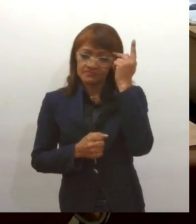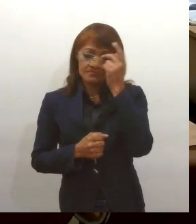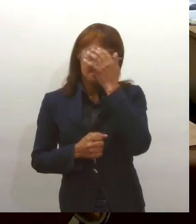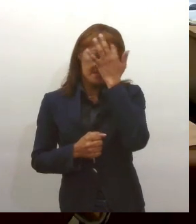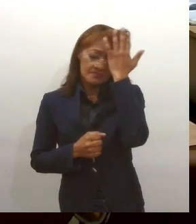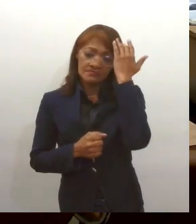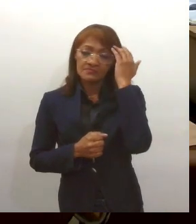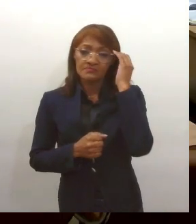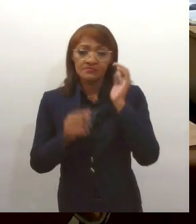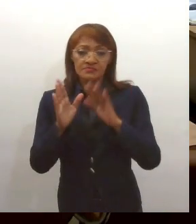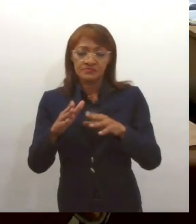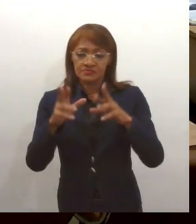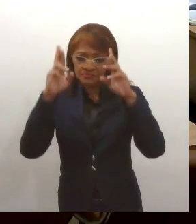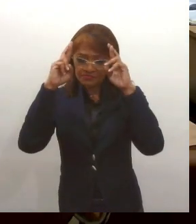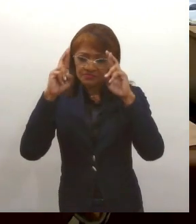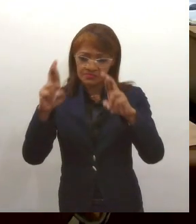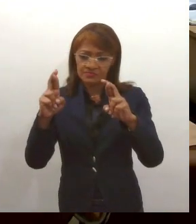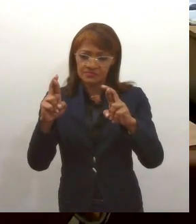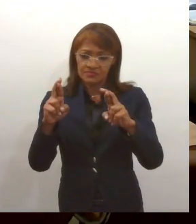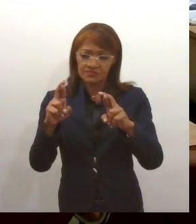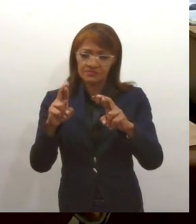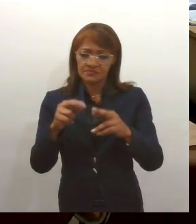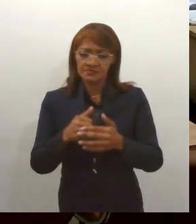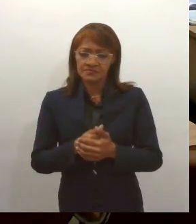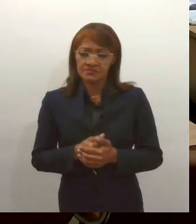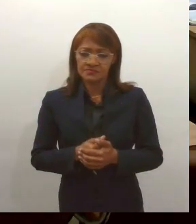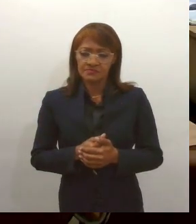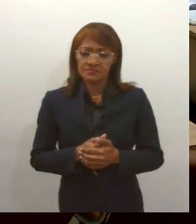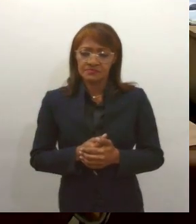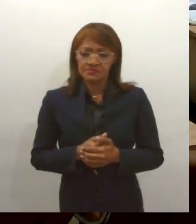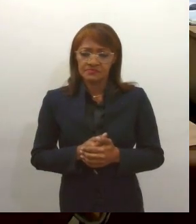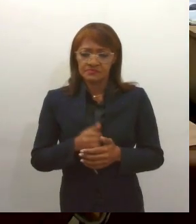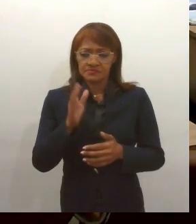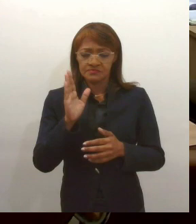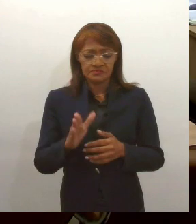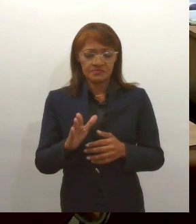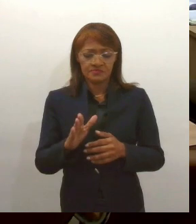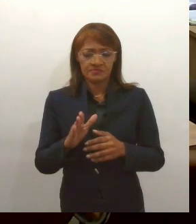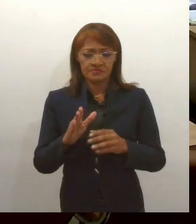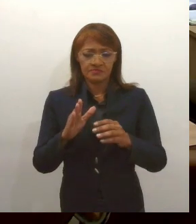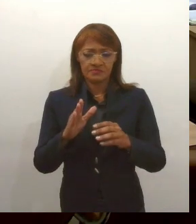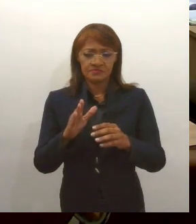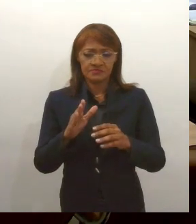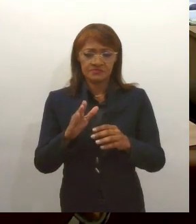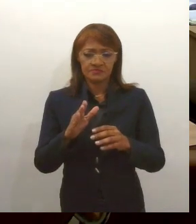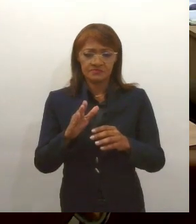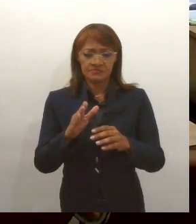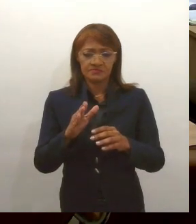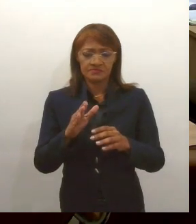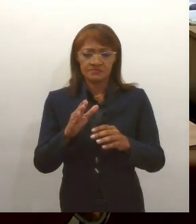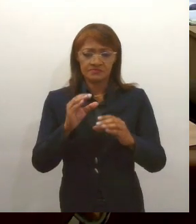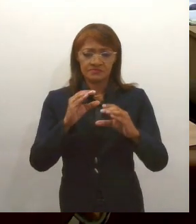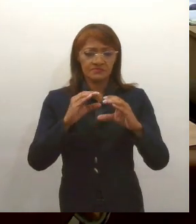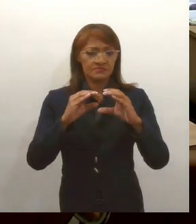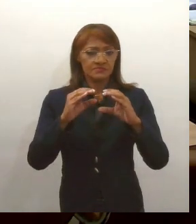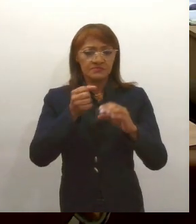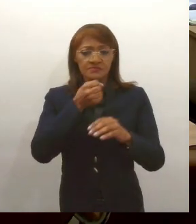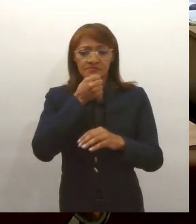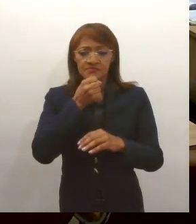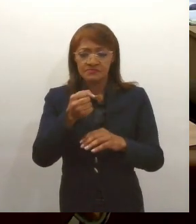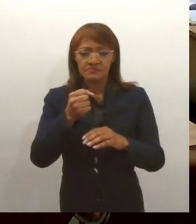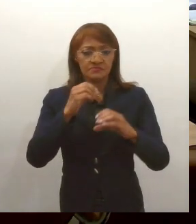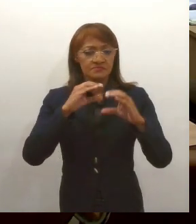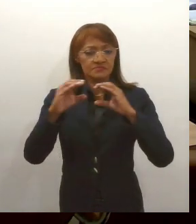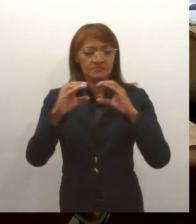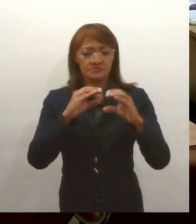ainda mais comunicador que é né né parlamentar destilando discurso de